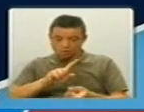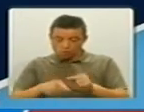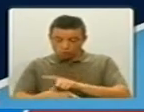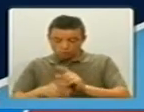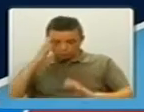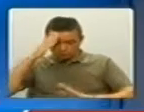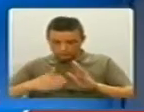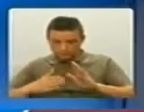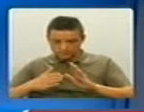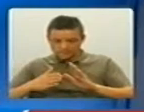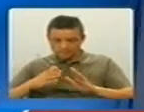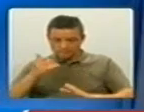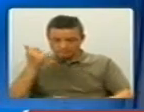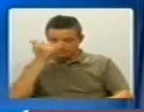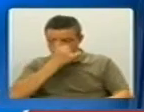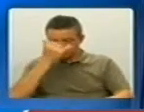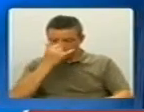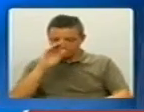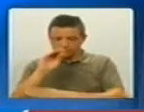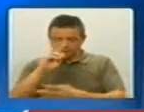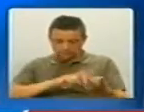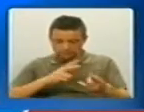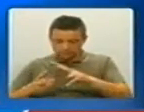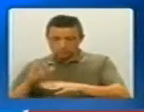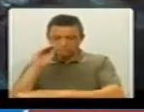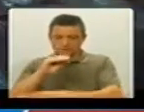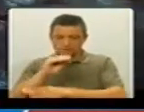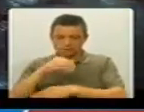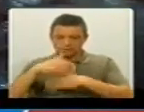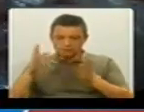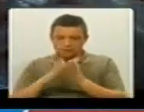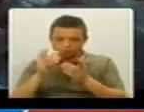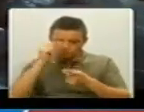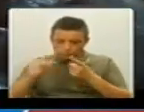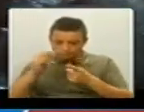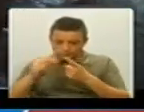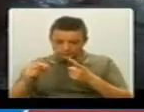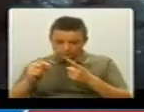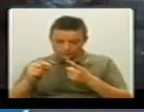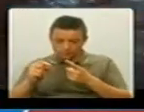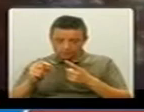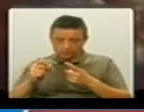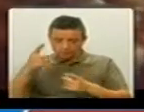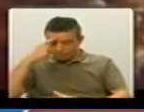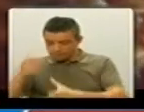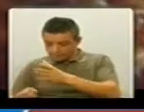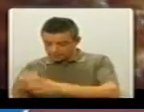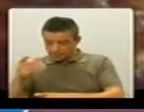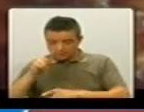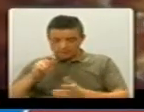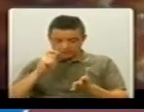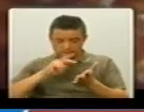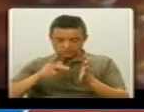acontece no espaço, nas fraudes bancárias, nas transações bancárias, tem que se analisar caso a caso. E então, o que foi criado por estes